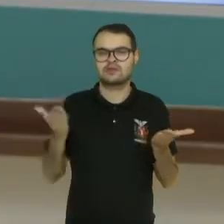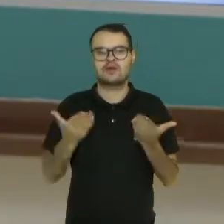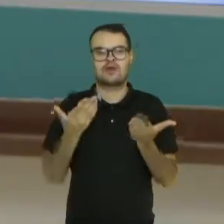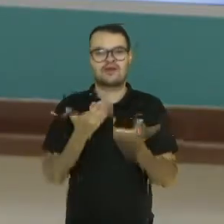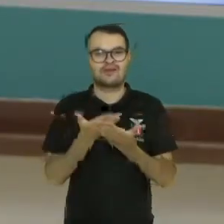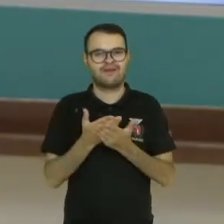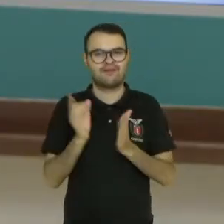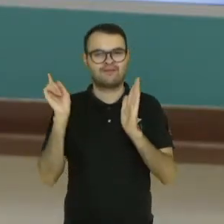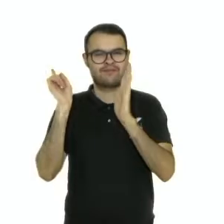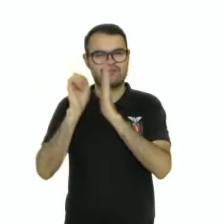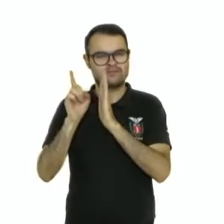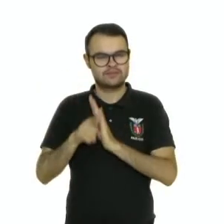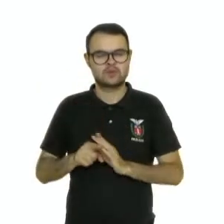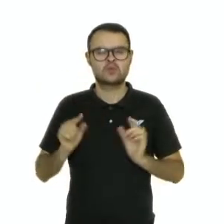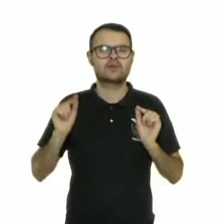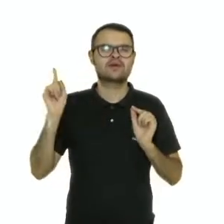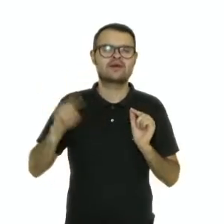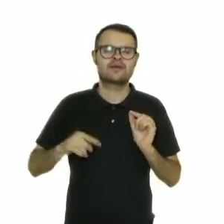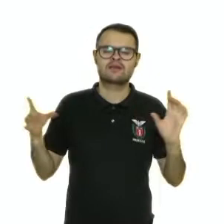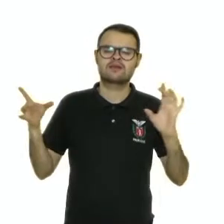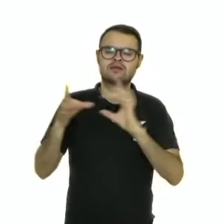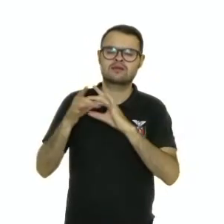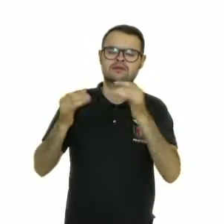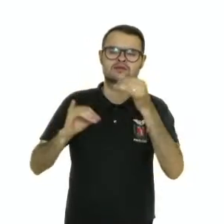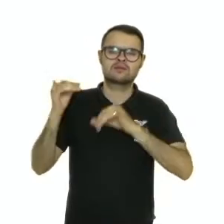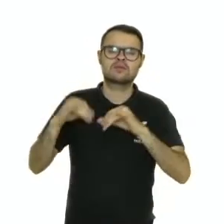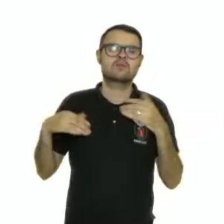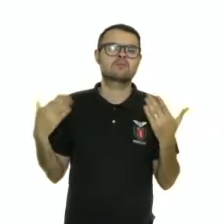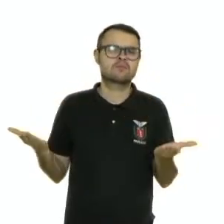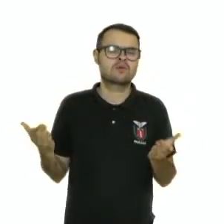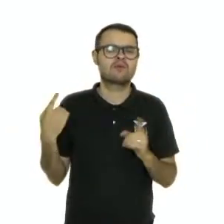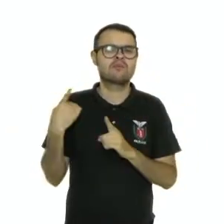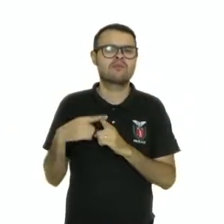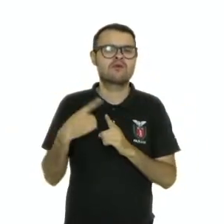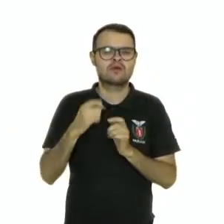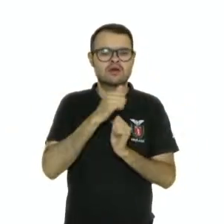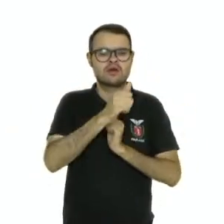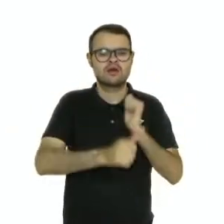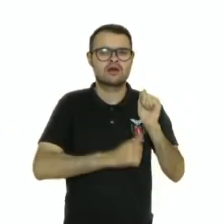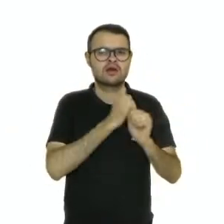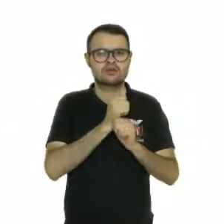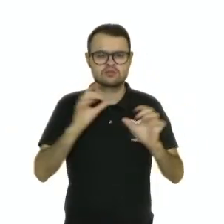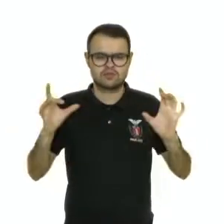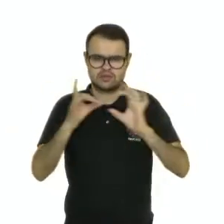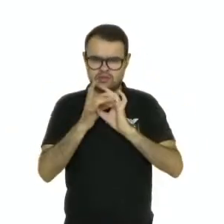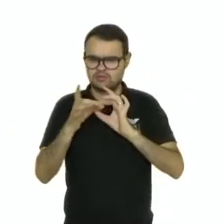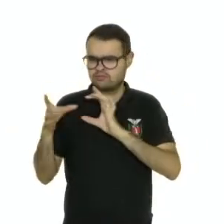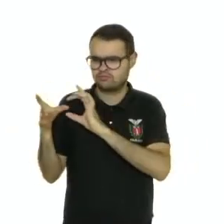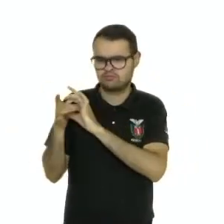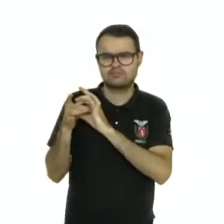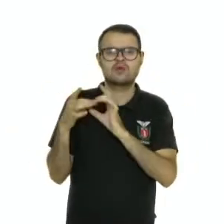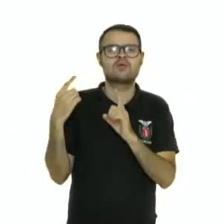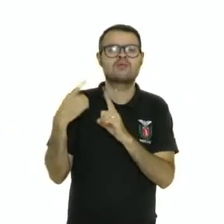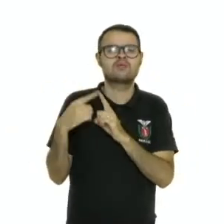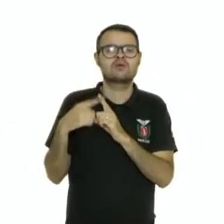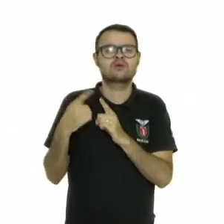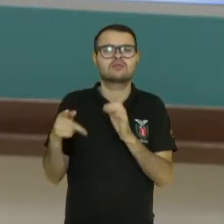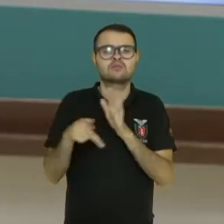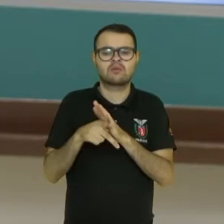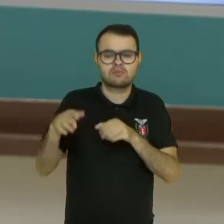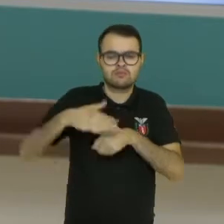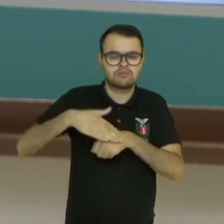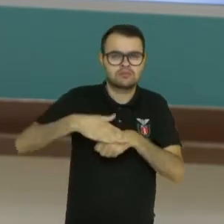da aula de hoje. O que são ligações químicas? Por que os átomos se ligam? E quais as particularidades da